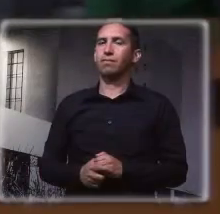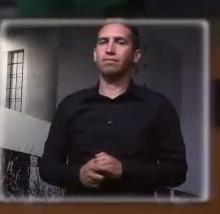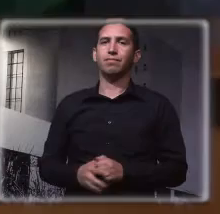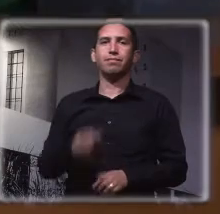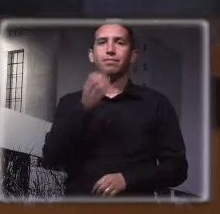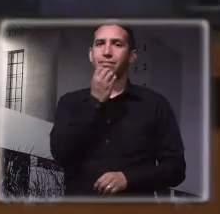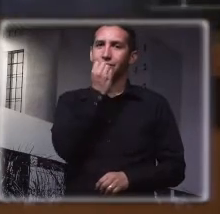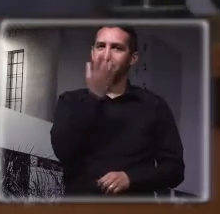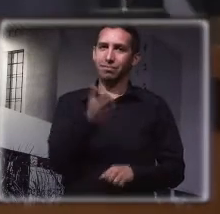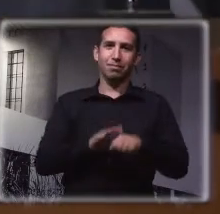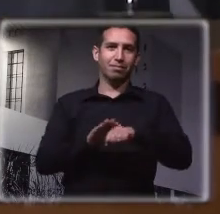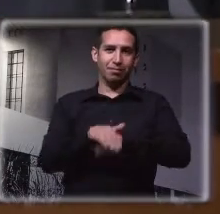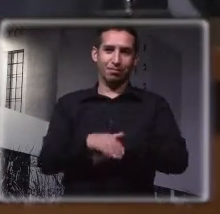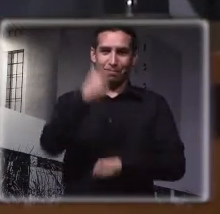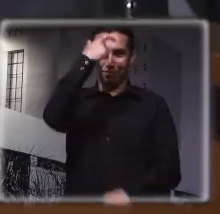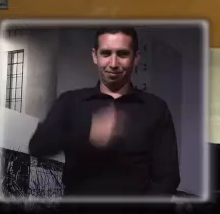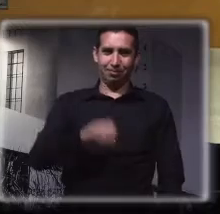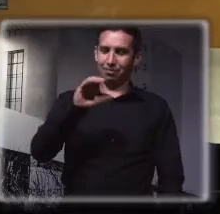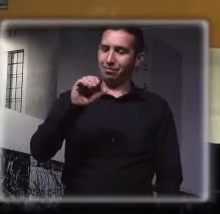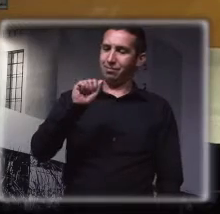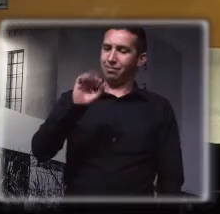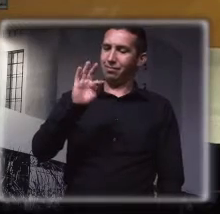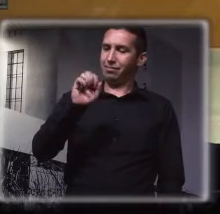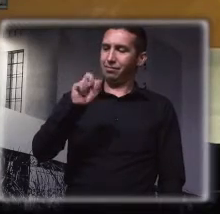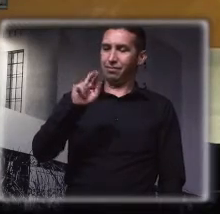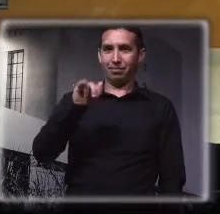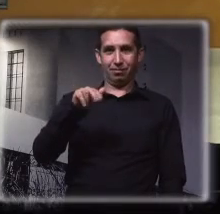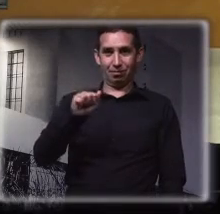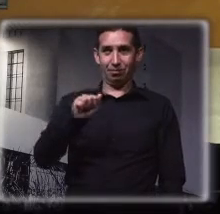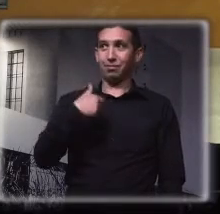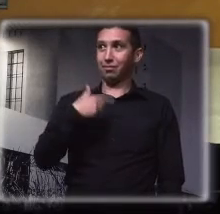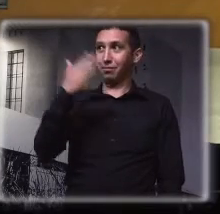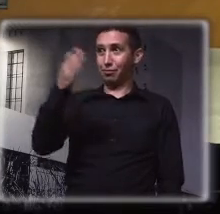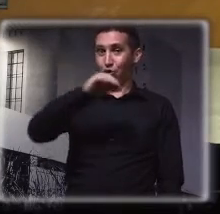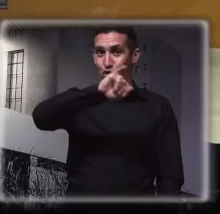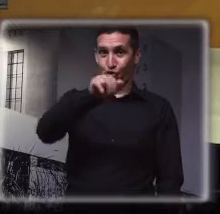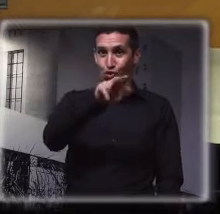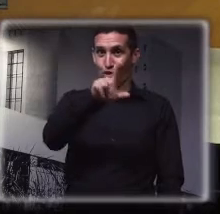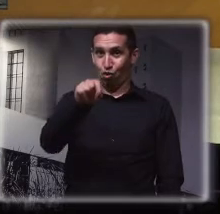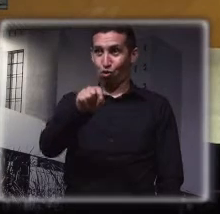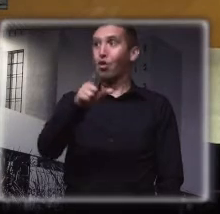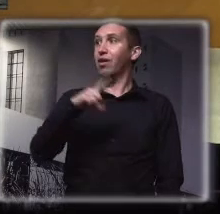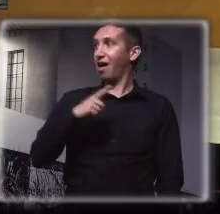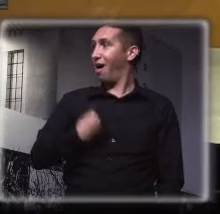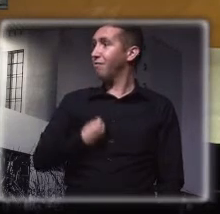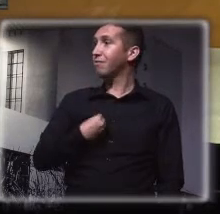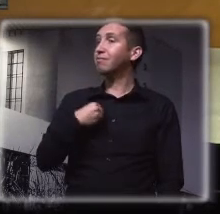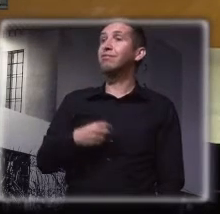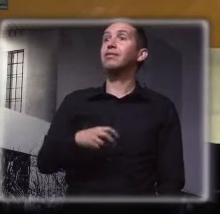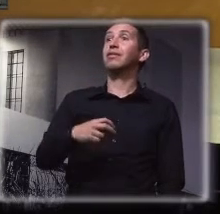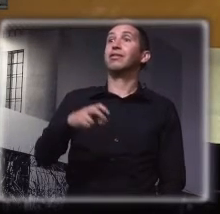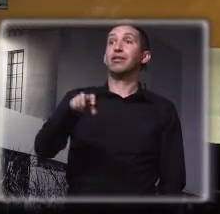Boa noite, meu nome é Catarina e o Júlio, que o cerimonial anunciou, está aqui na plateia, sentado